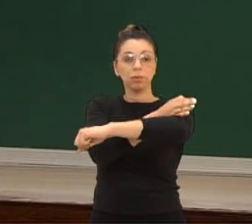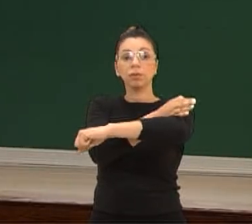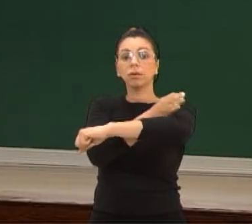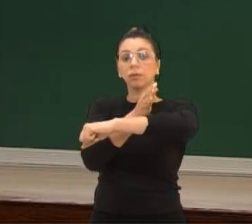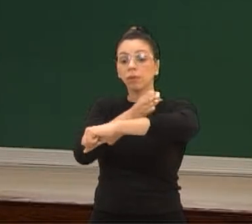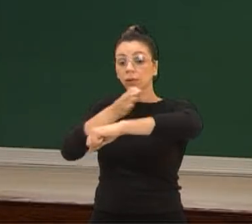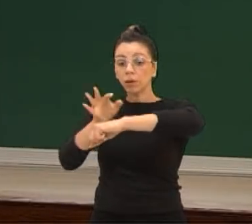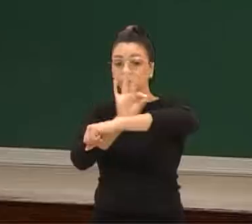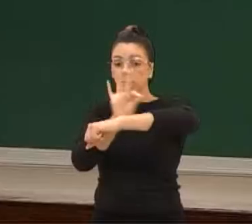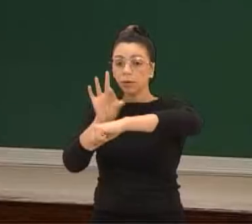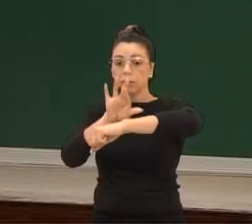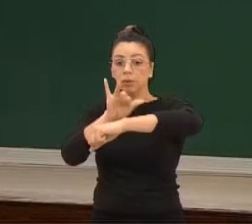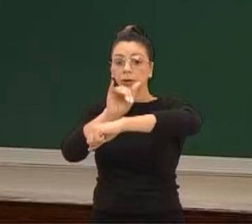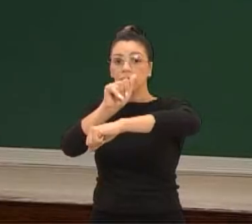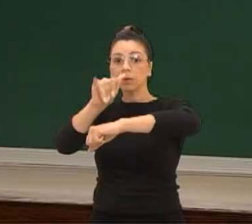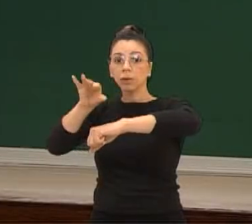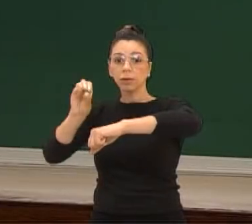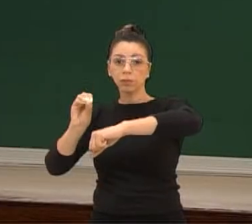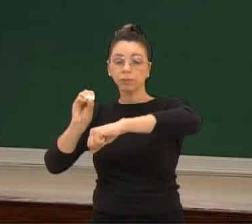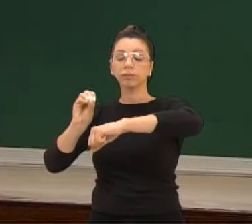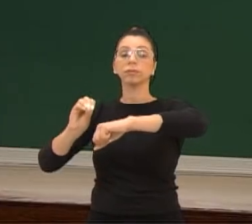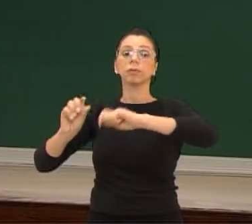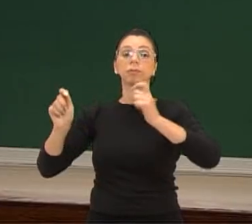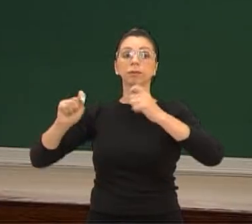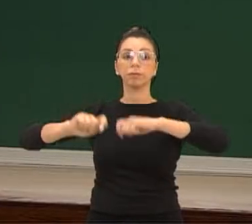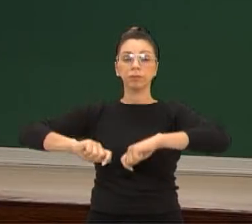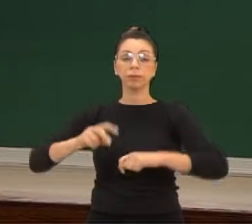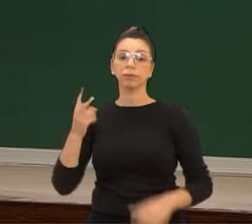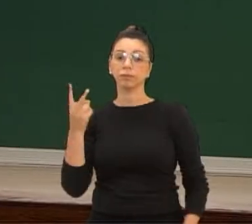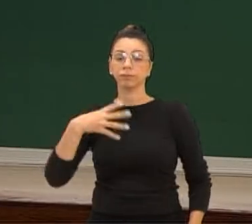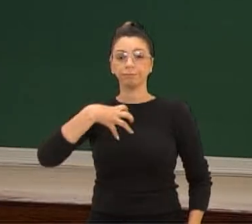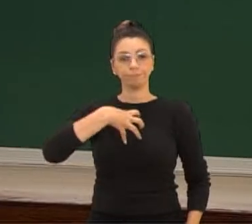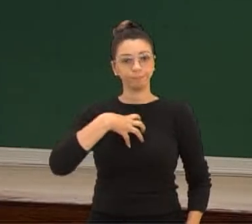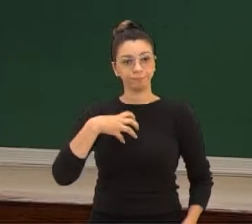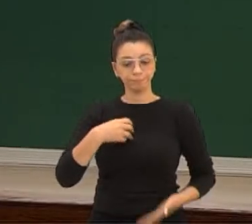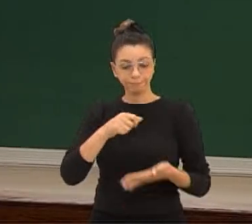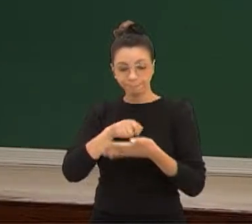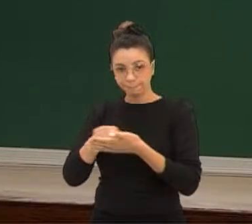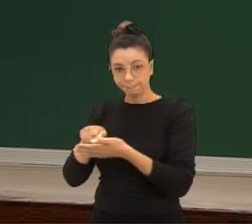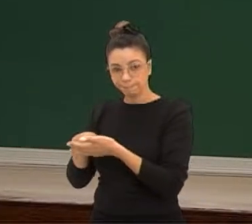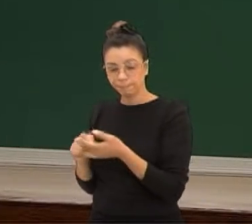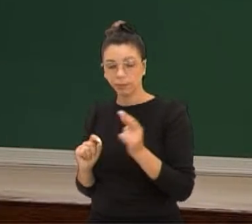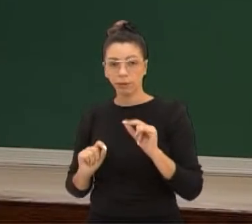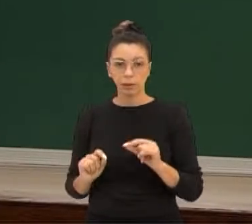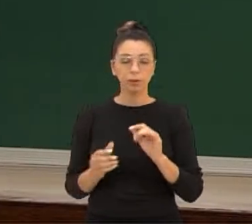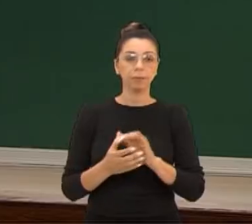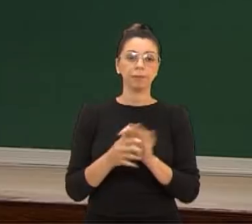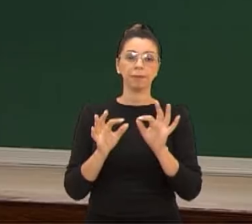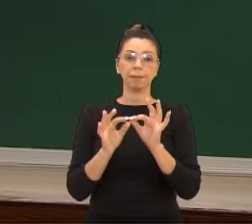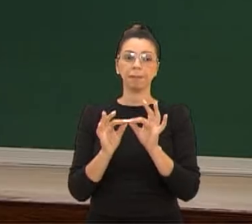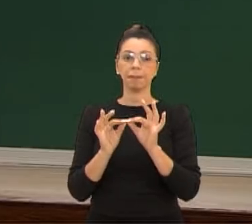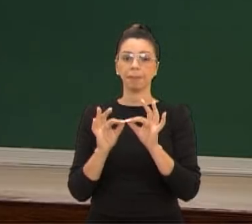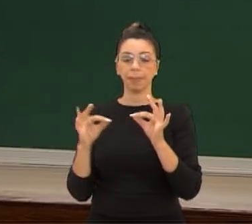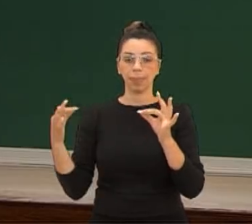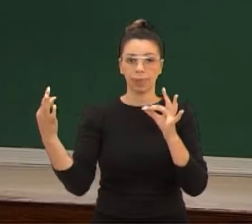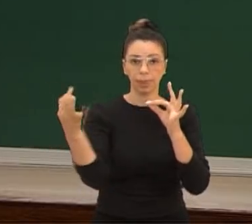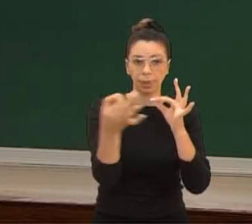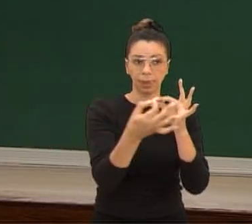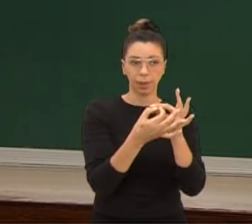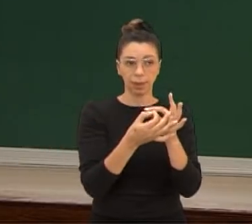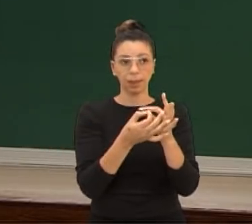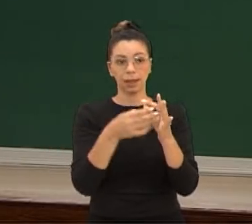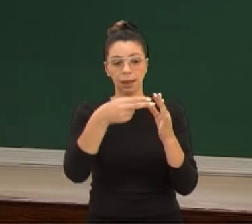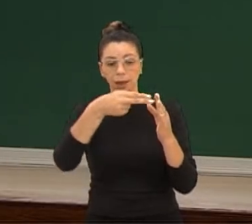a formulazinha da circunferência de 2 maneiras. Nós dizemos que a circunferência é igual ao